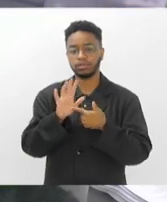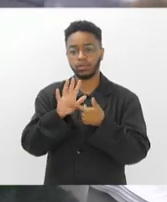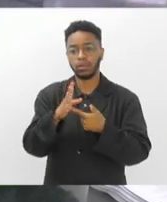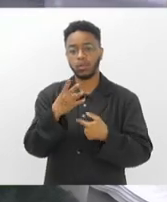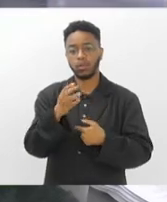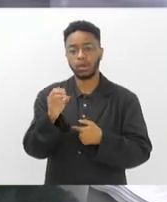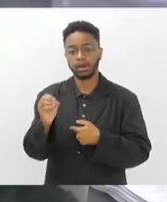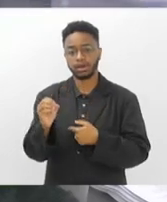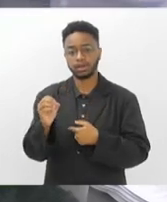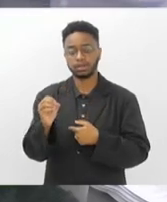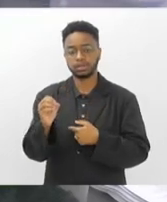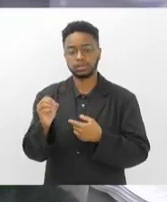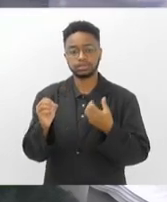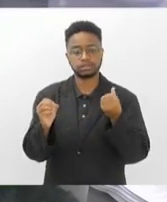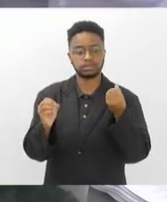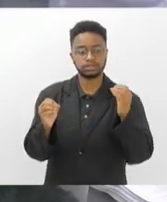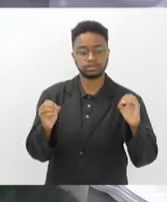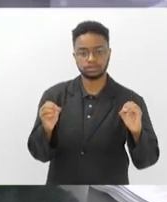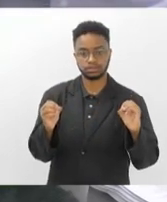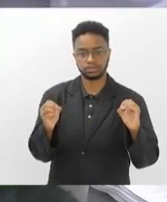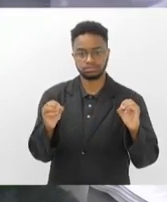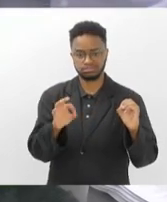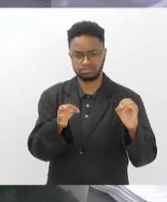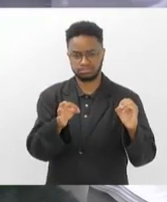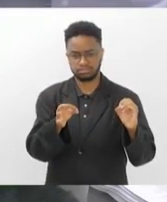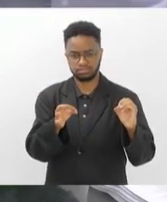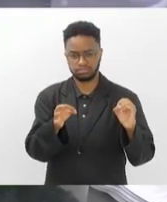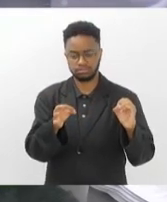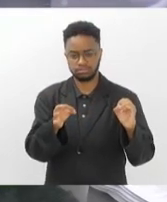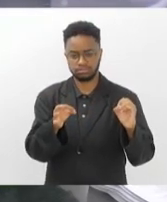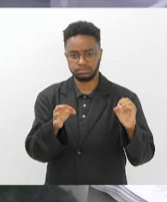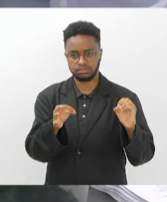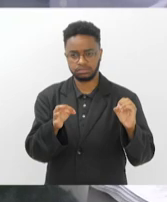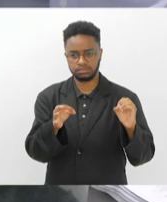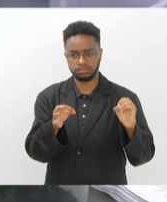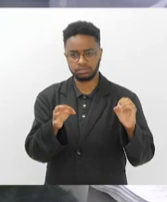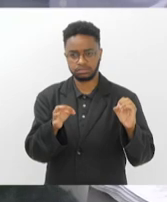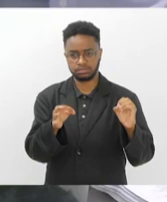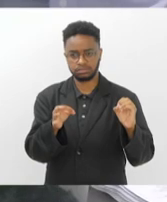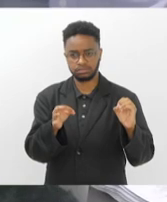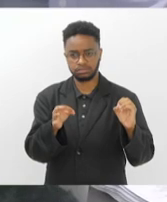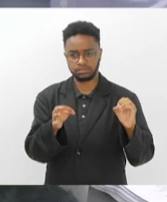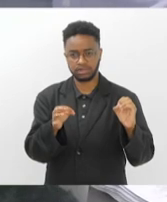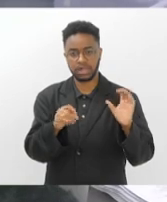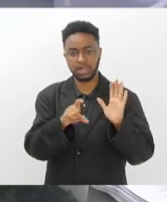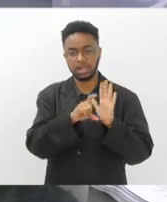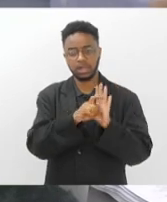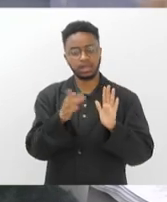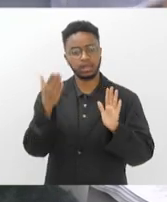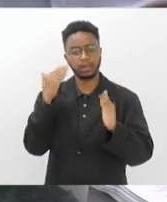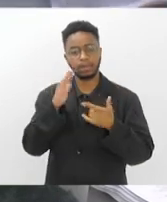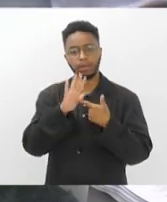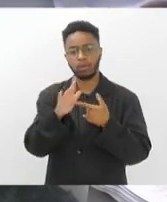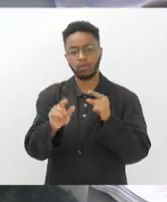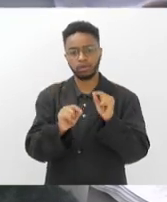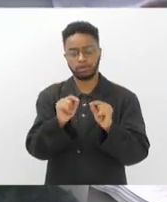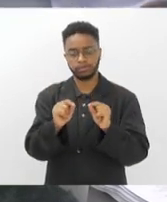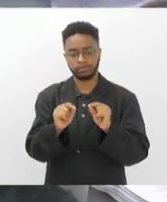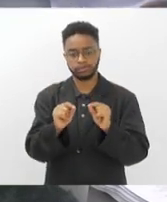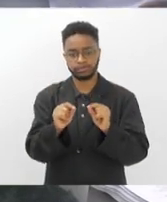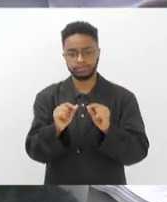Então, era 40, não é isso? Aqui, ó. A lei anterior dizia assim,